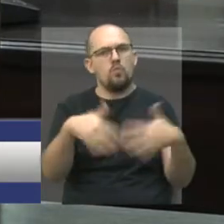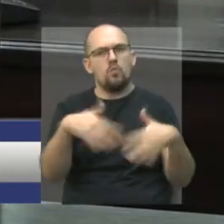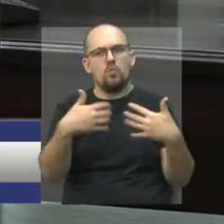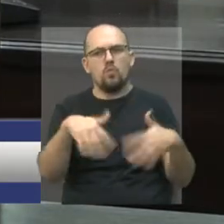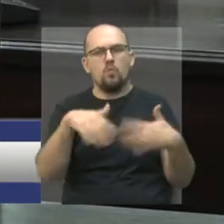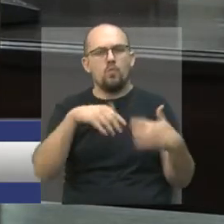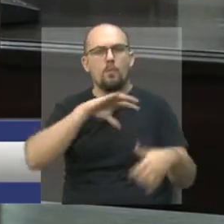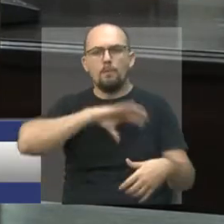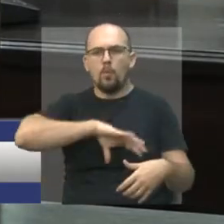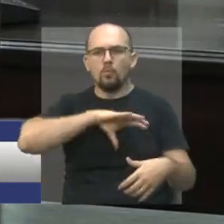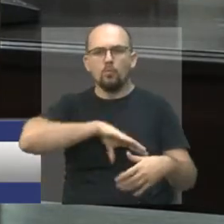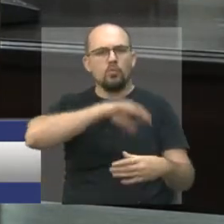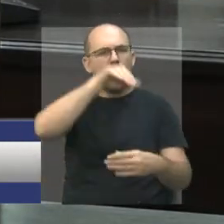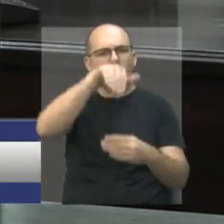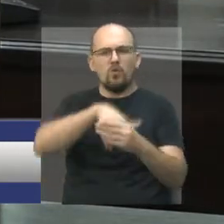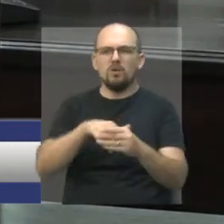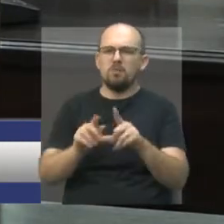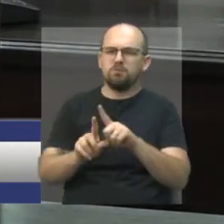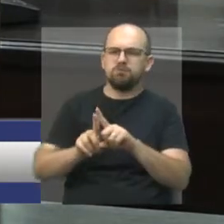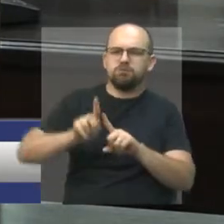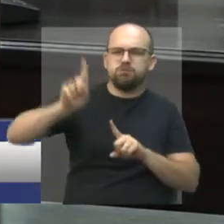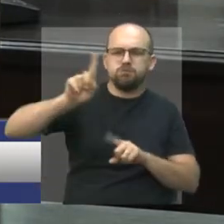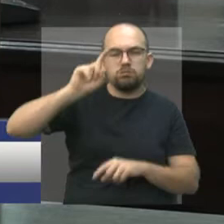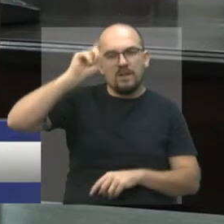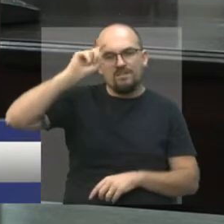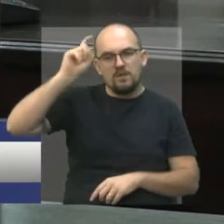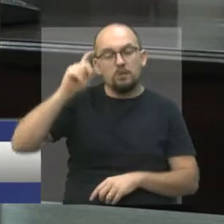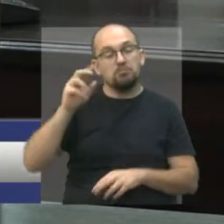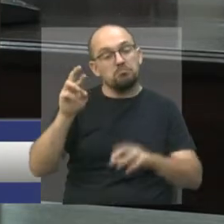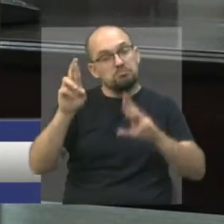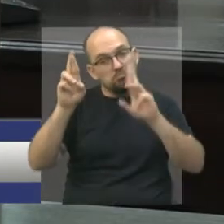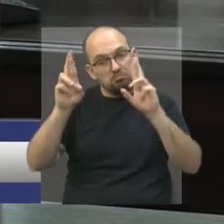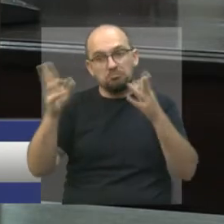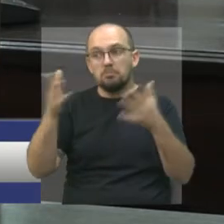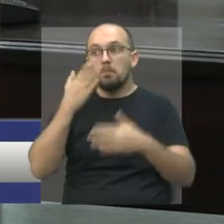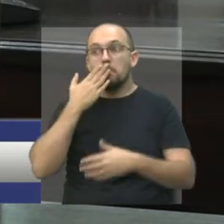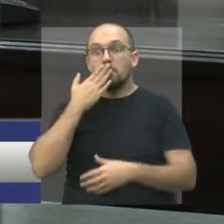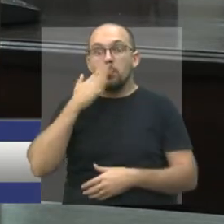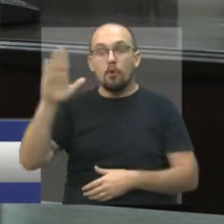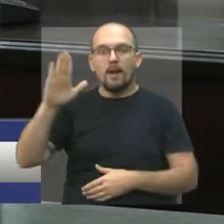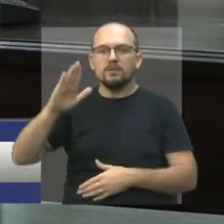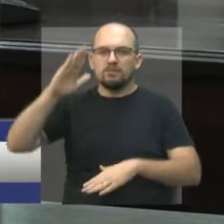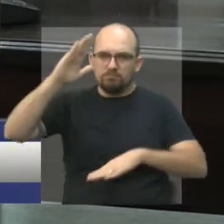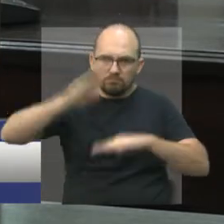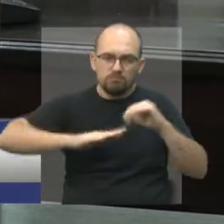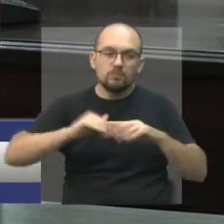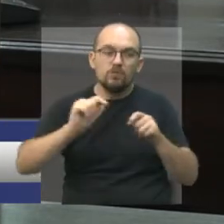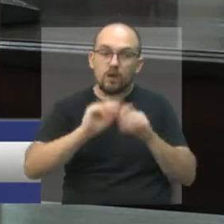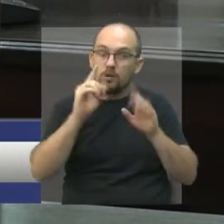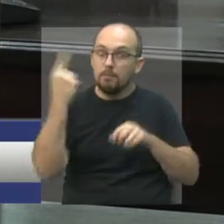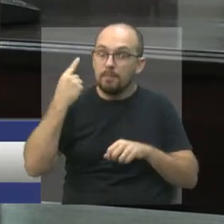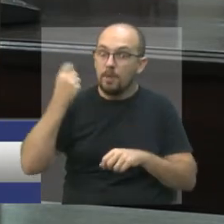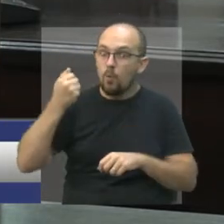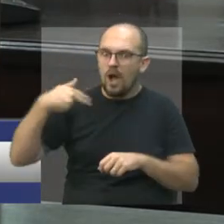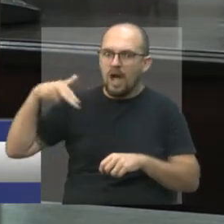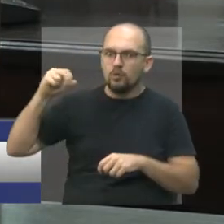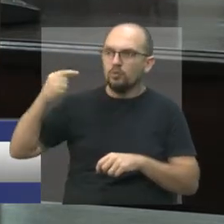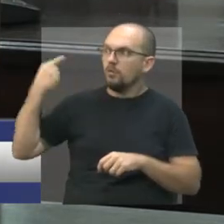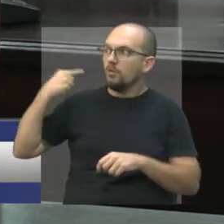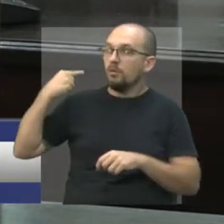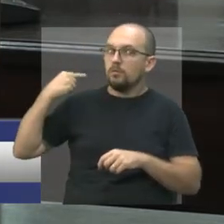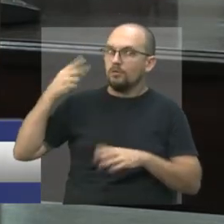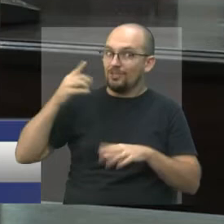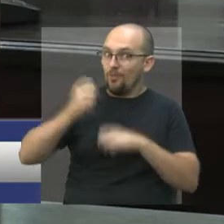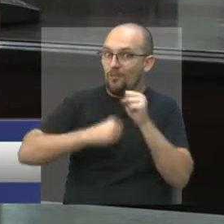candidatos a prefeito. Eu espero que ele cumpra a promessa que ele falou no primeiro ano. Já estamos há 1 ano e meio e até agora nada.